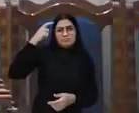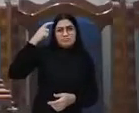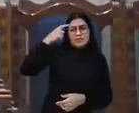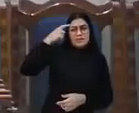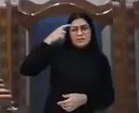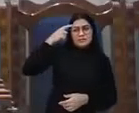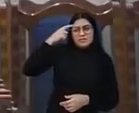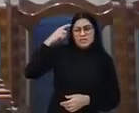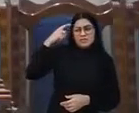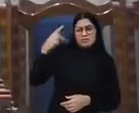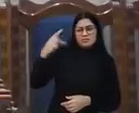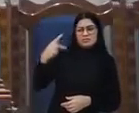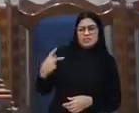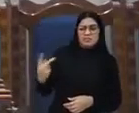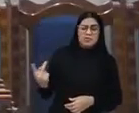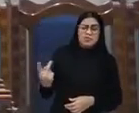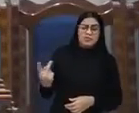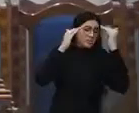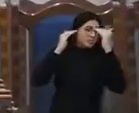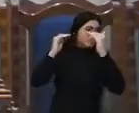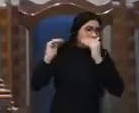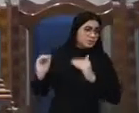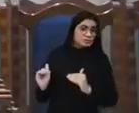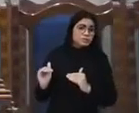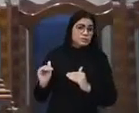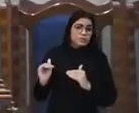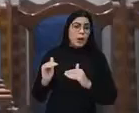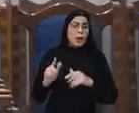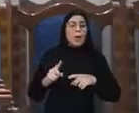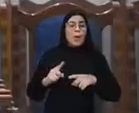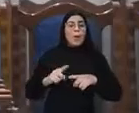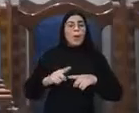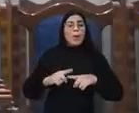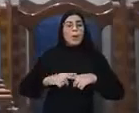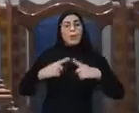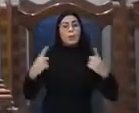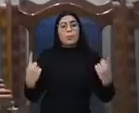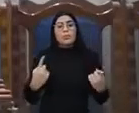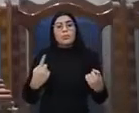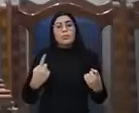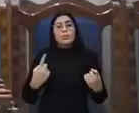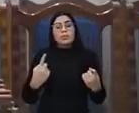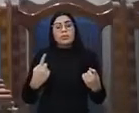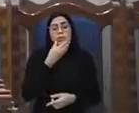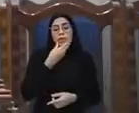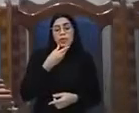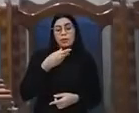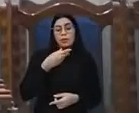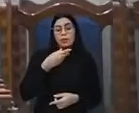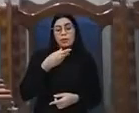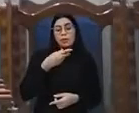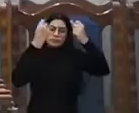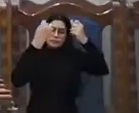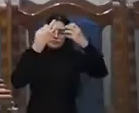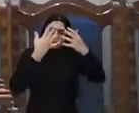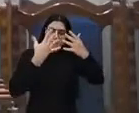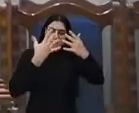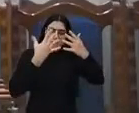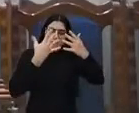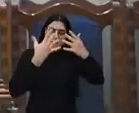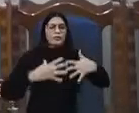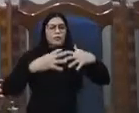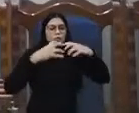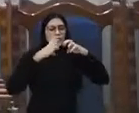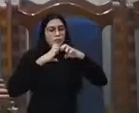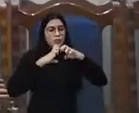davam valor, não queriam dar atenção, mas a mensagem que Paulo trazia era uma mensagem divina, era uma